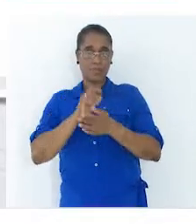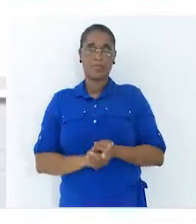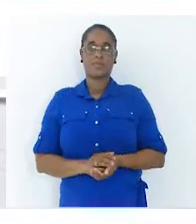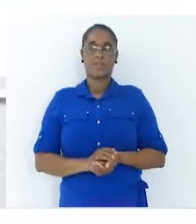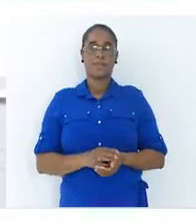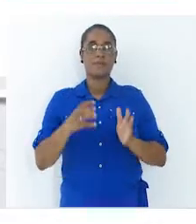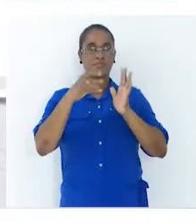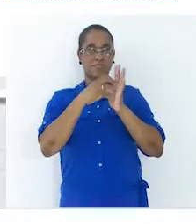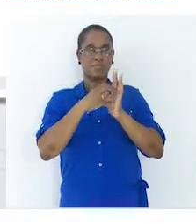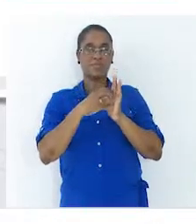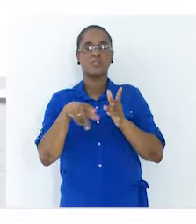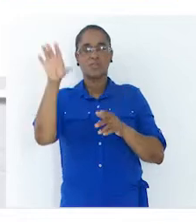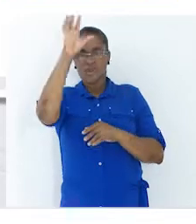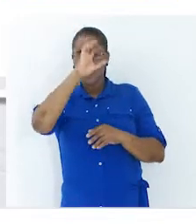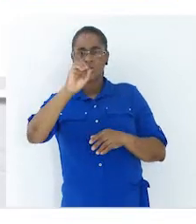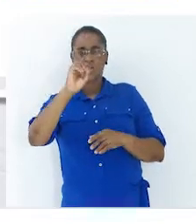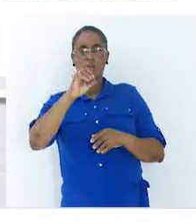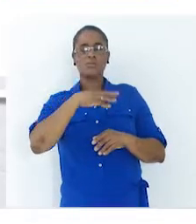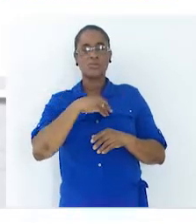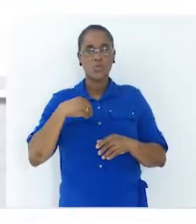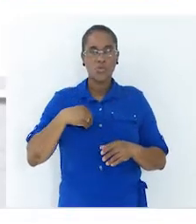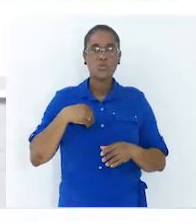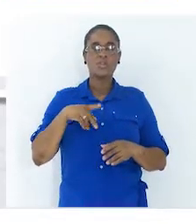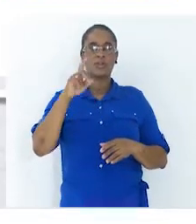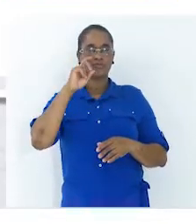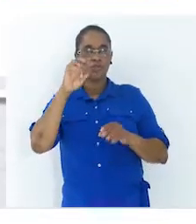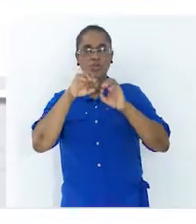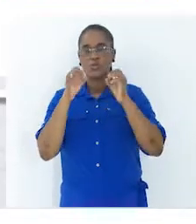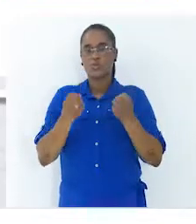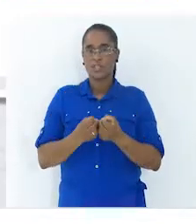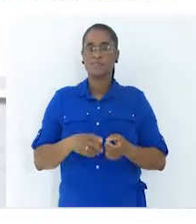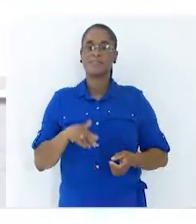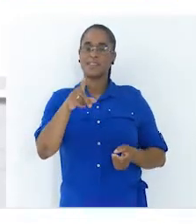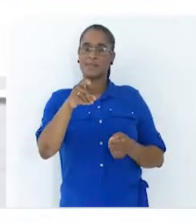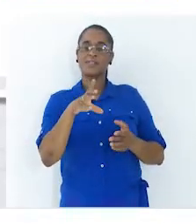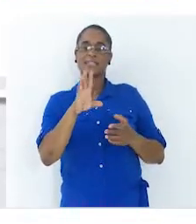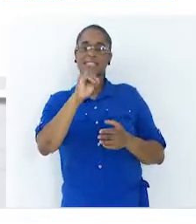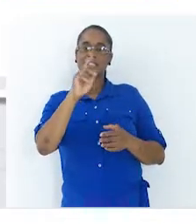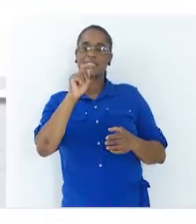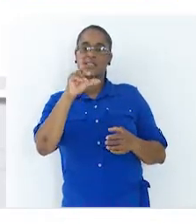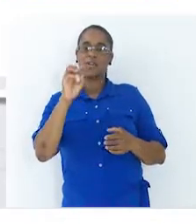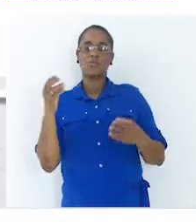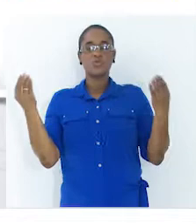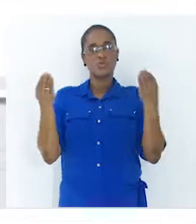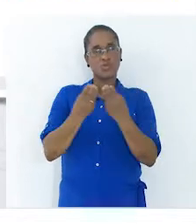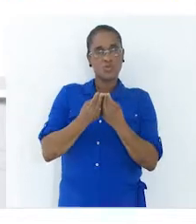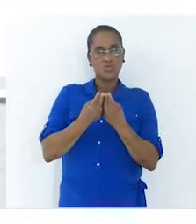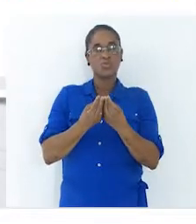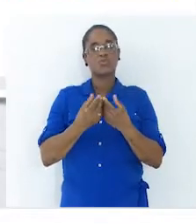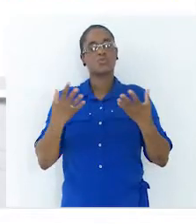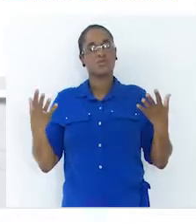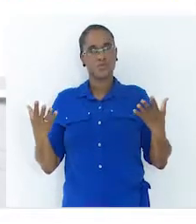logotipo é do Ministério de Saúde e de Prevenção Social e slogan da marca, juntos e